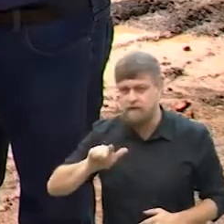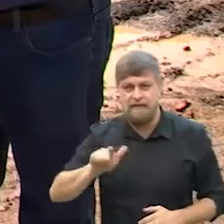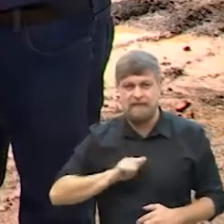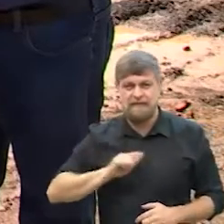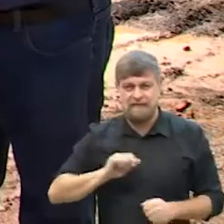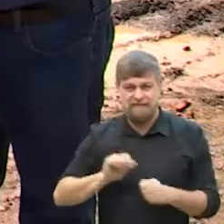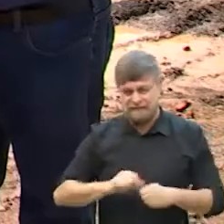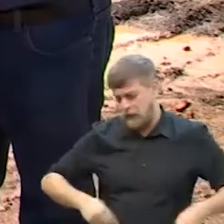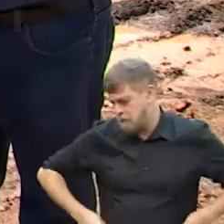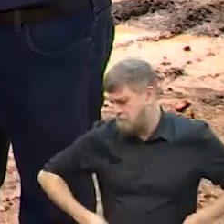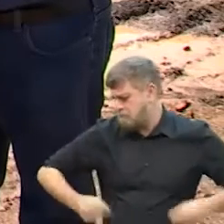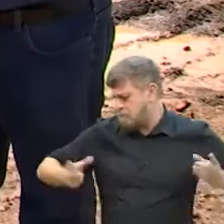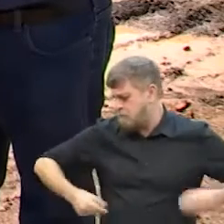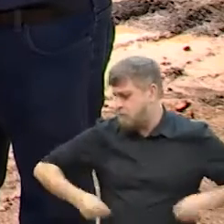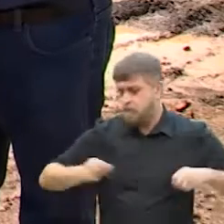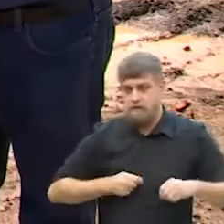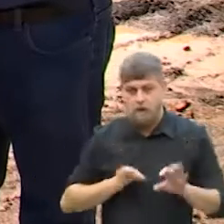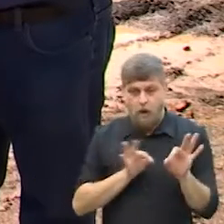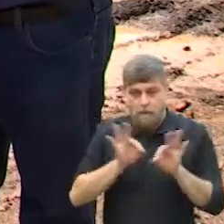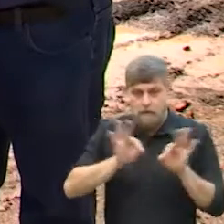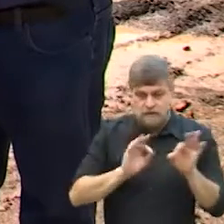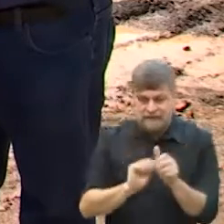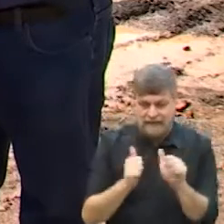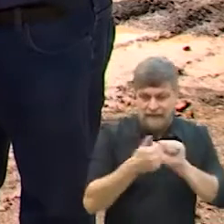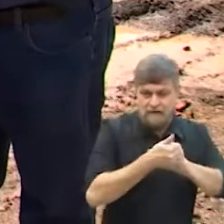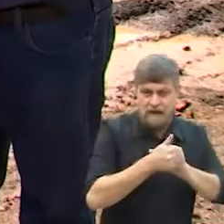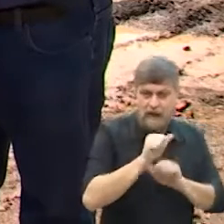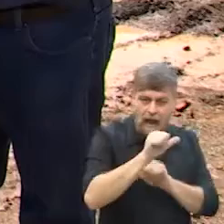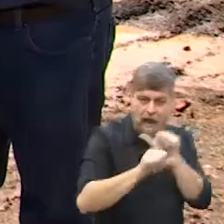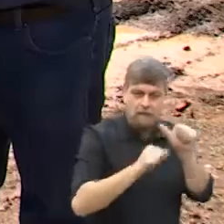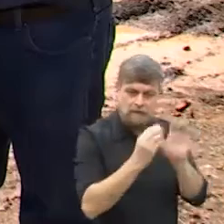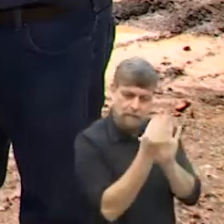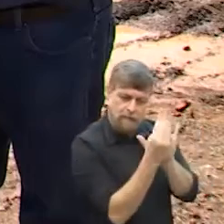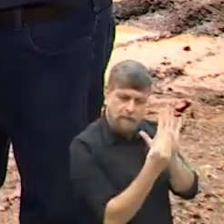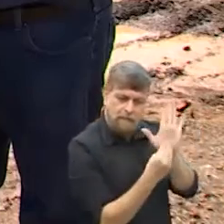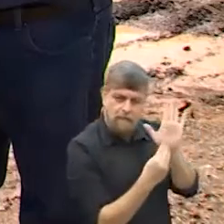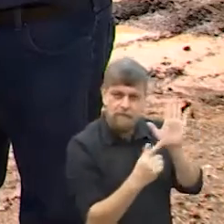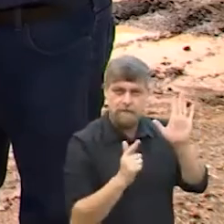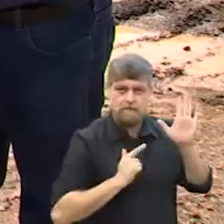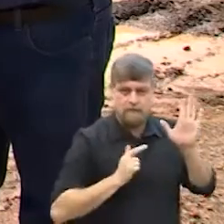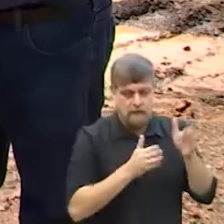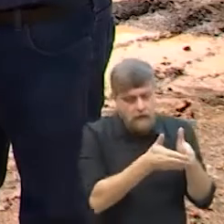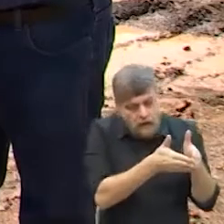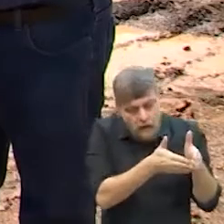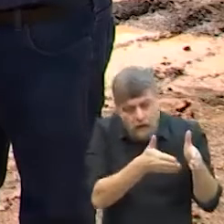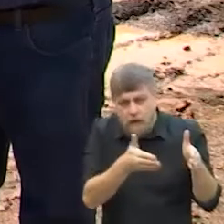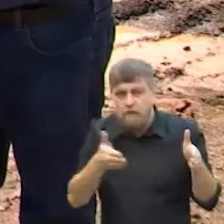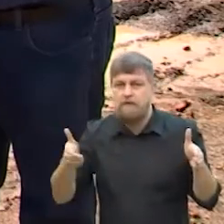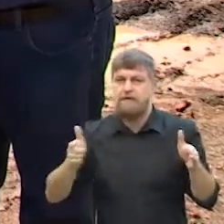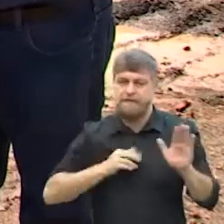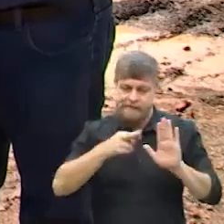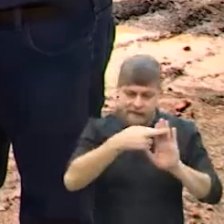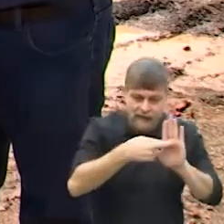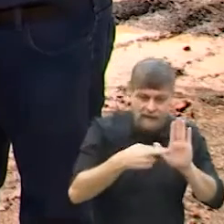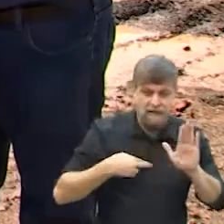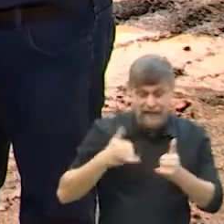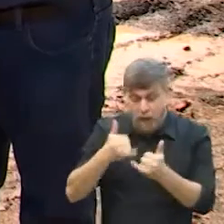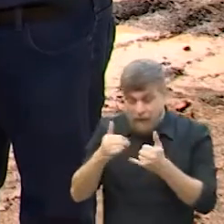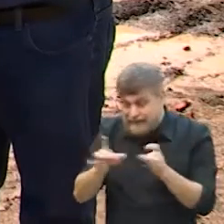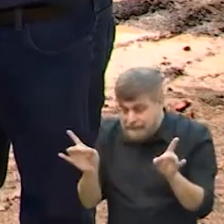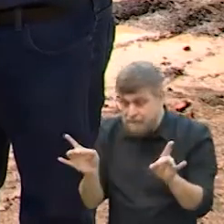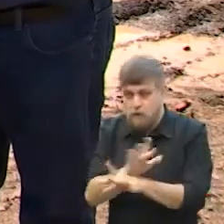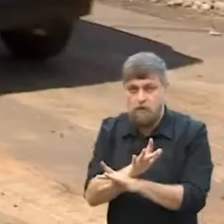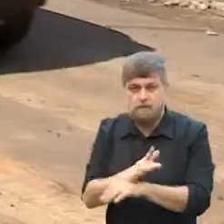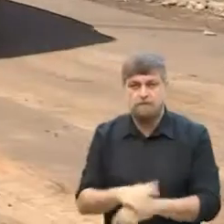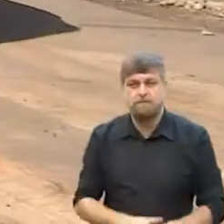bom, ia dar um custo muito maior. Mudamos o projeto, essa mudança tem uma tramitação toda que tem que ser feita, que é o que nós